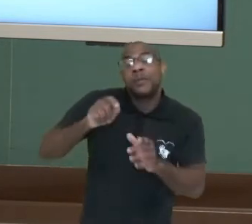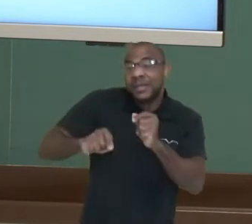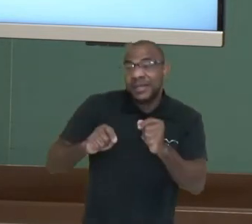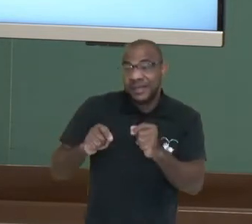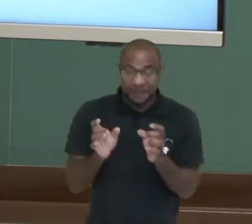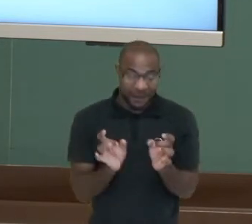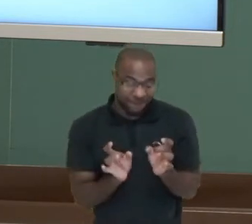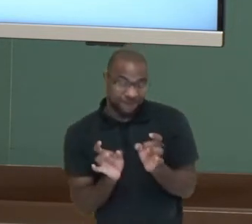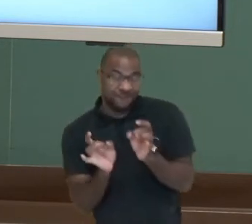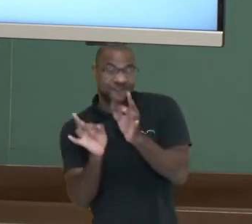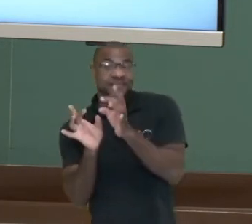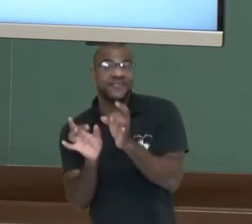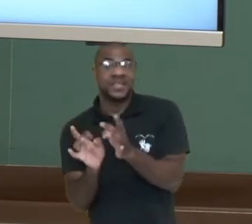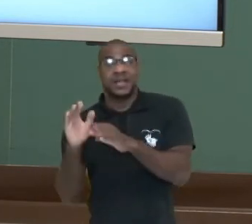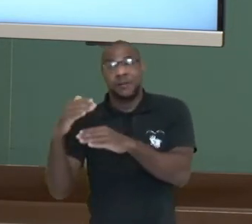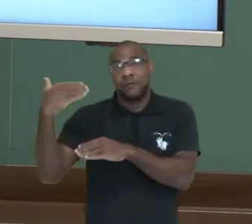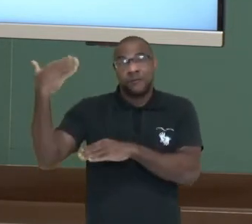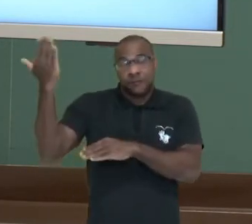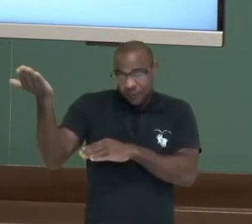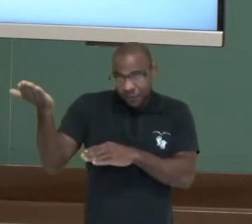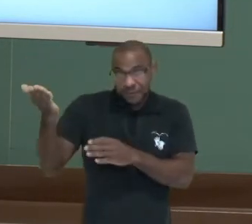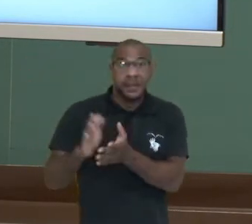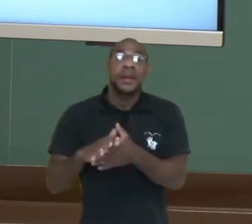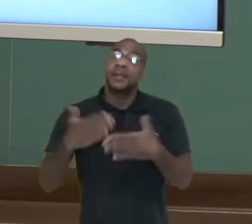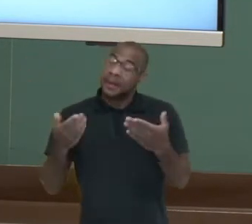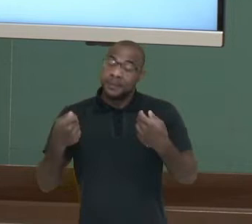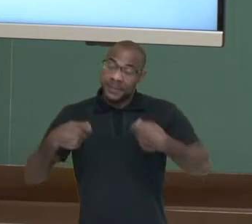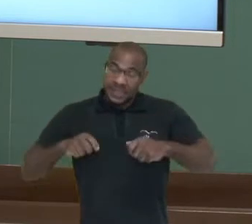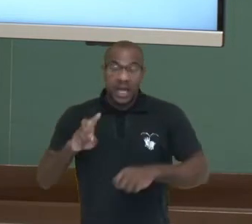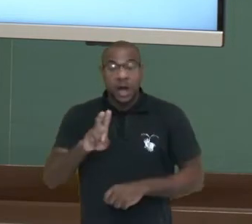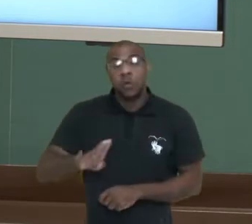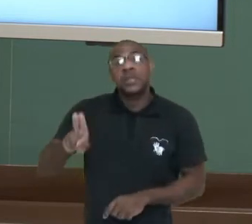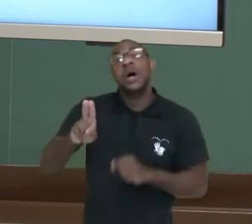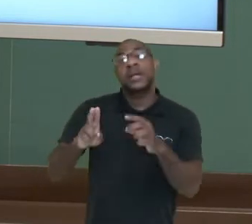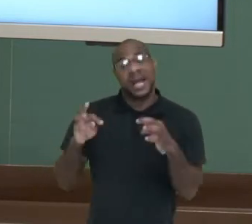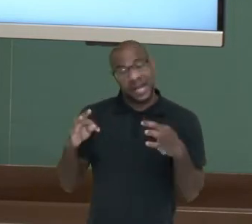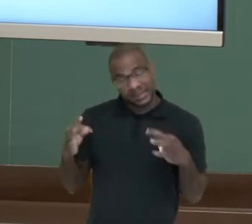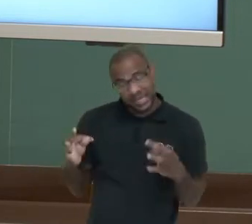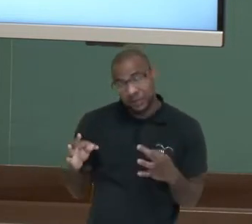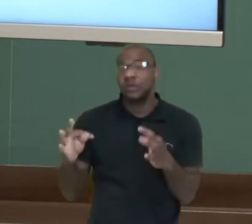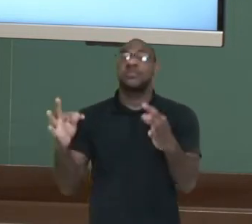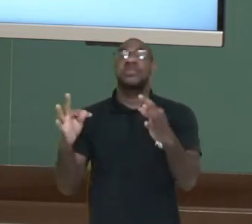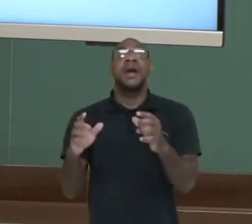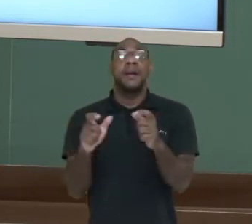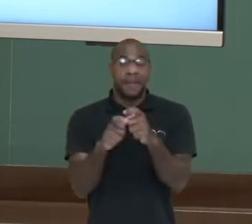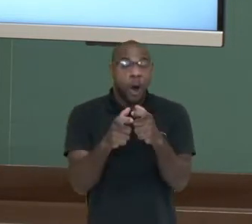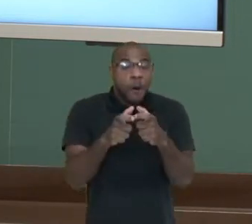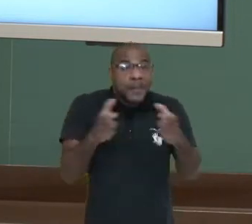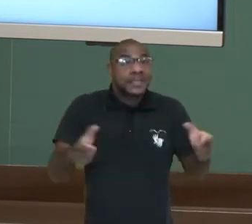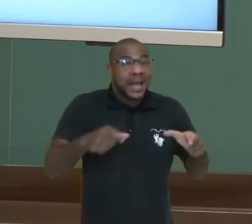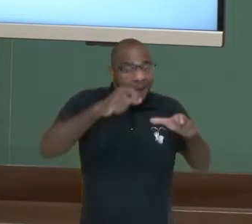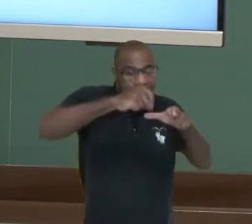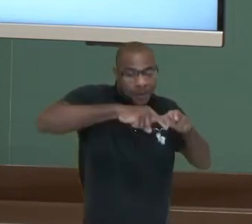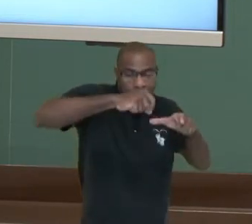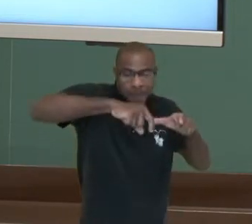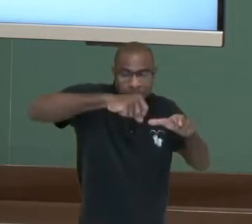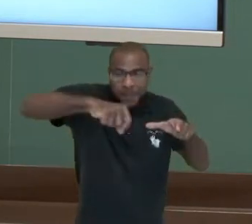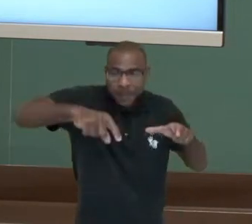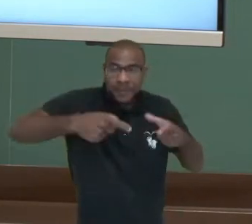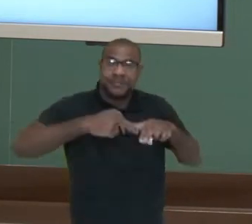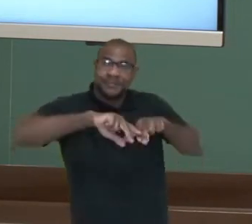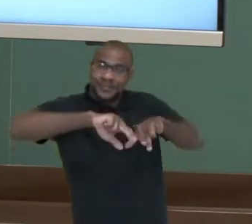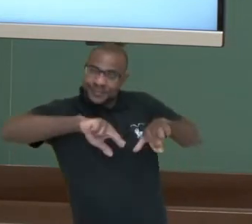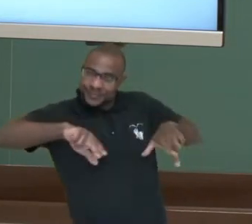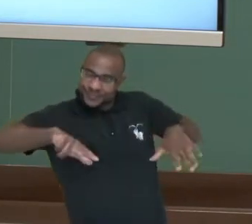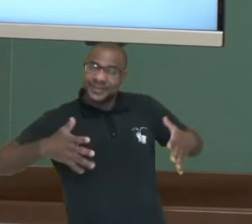externo. E para isso, o uso de tecnologias para aumento da produtividade. Então eles têm ali toda uma relação de